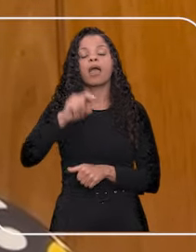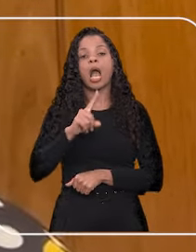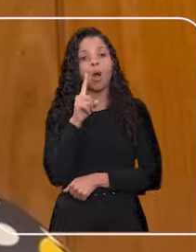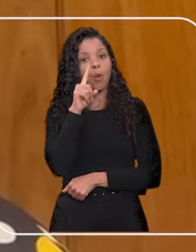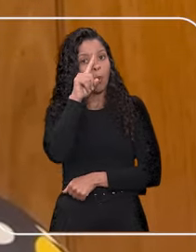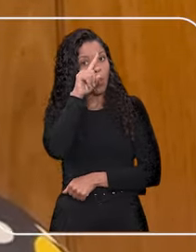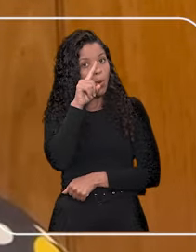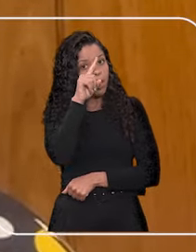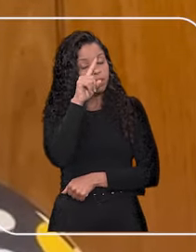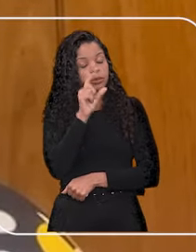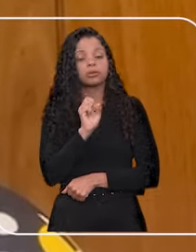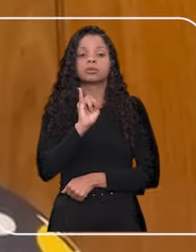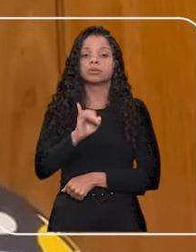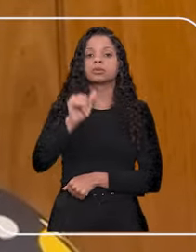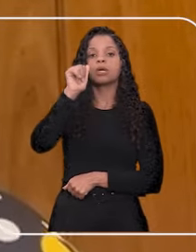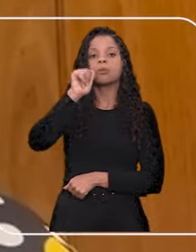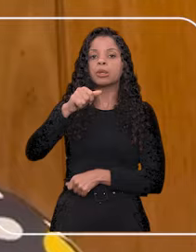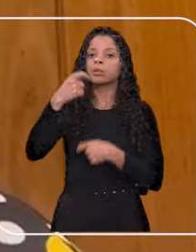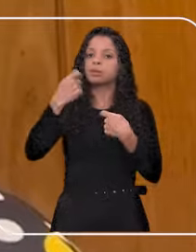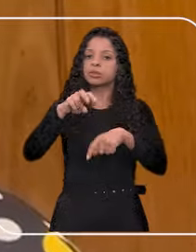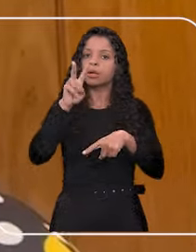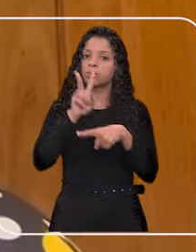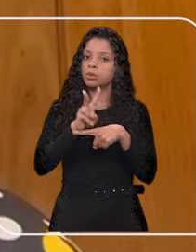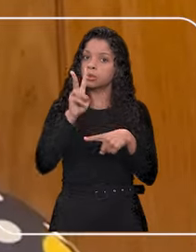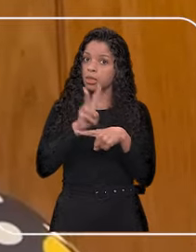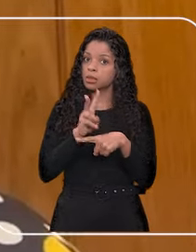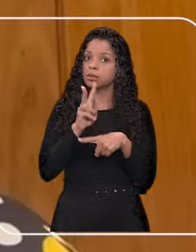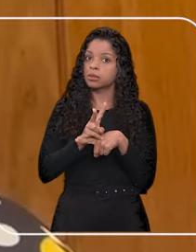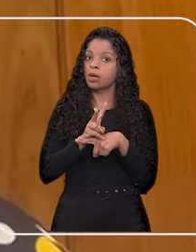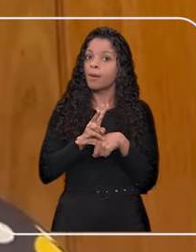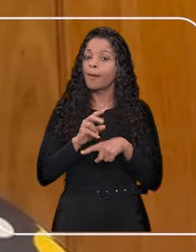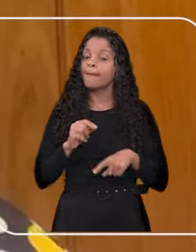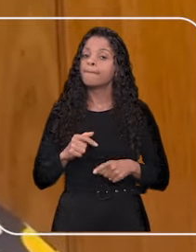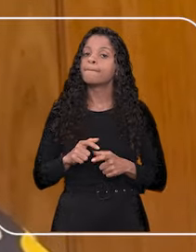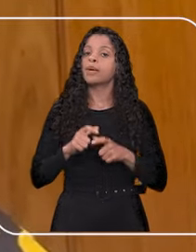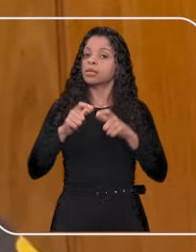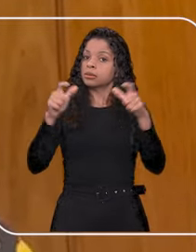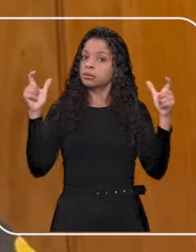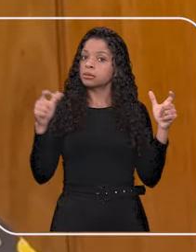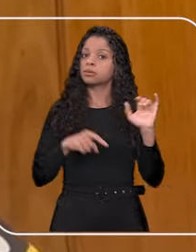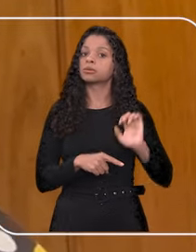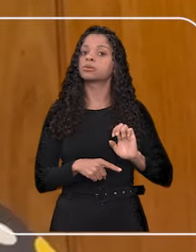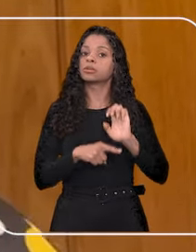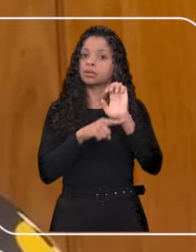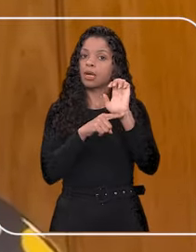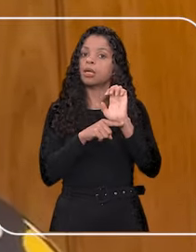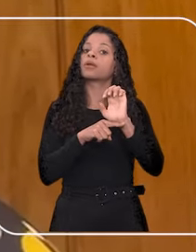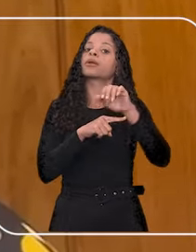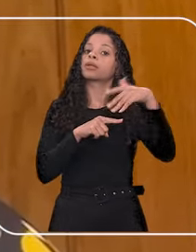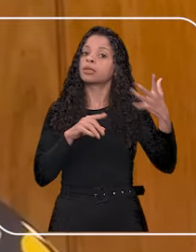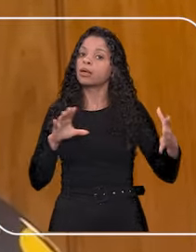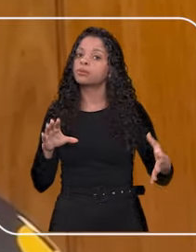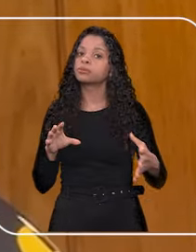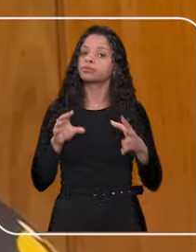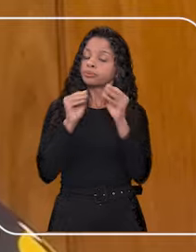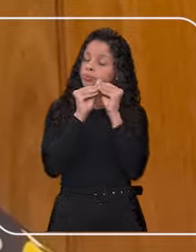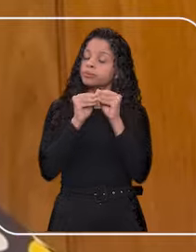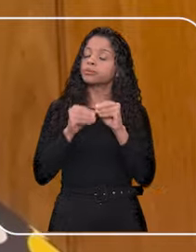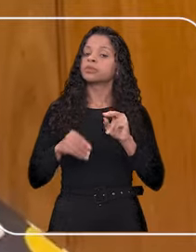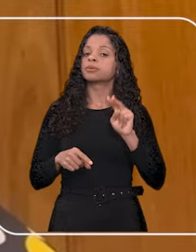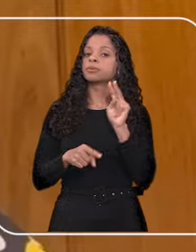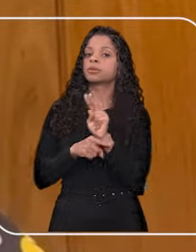se essa mulher vai precisar de uma proteção maior do estado e aí serão aplicadas medidas protetivas de